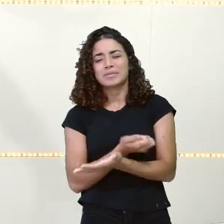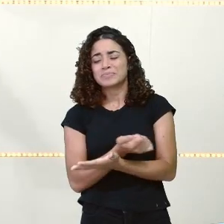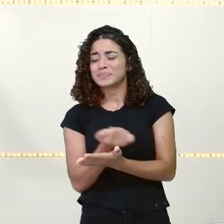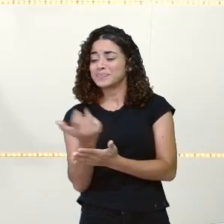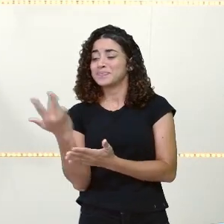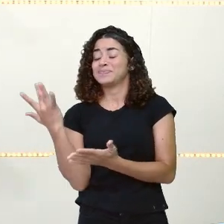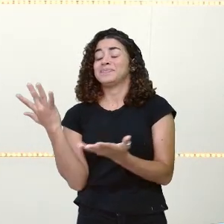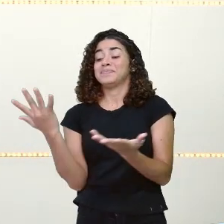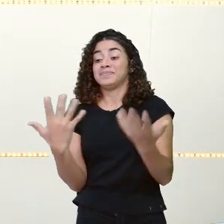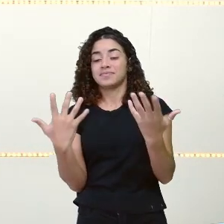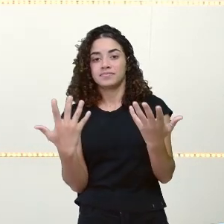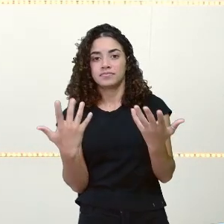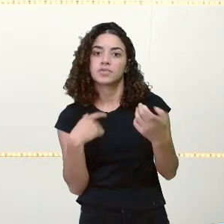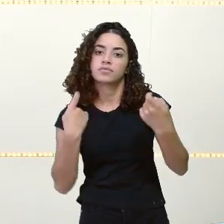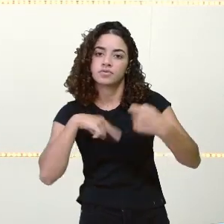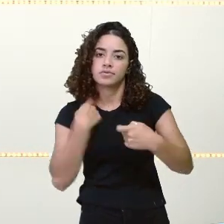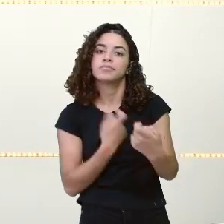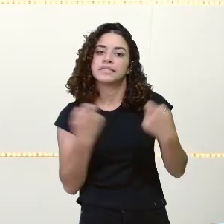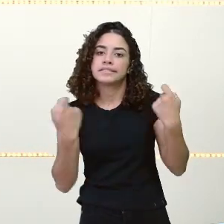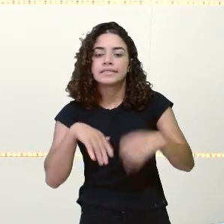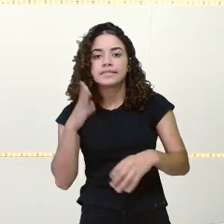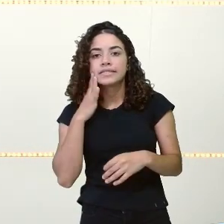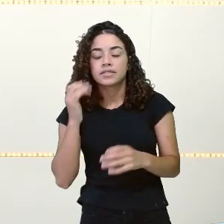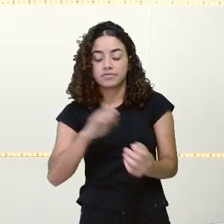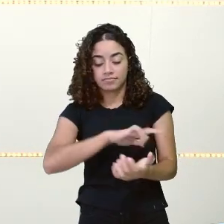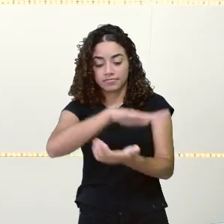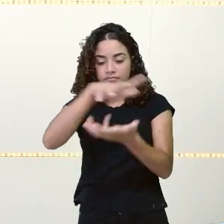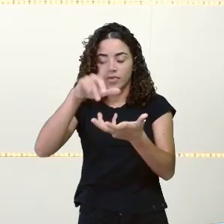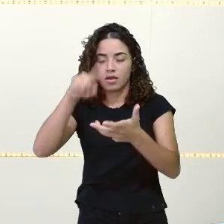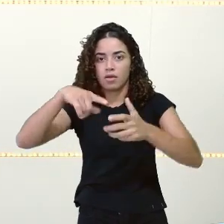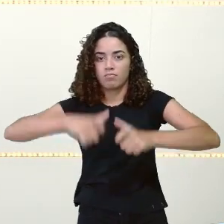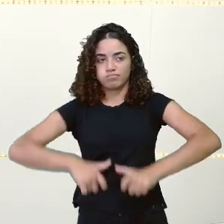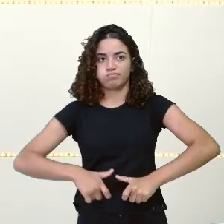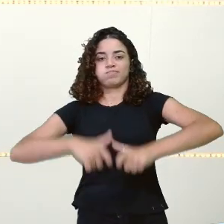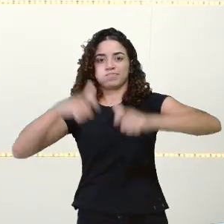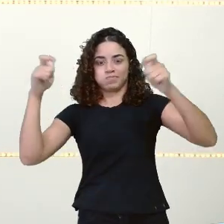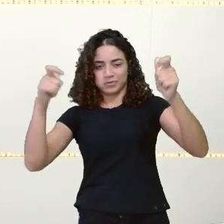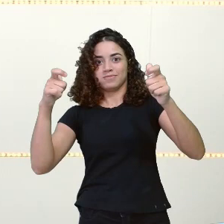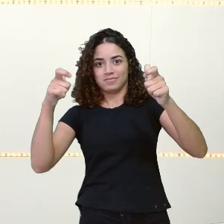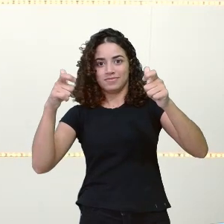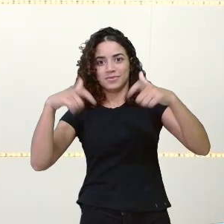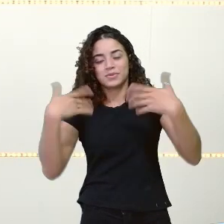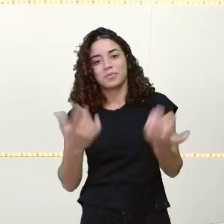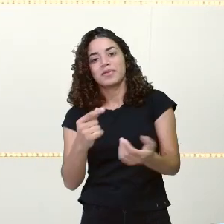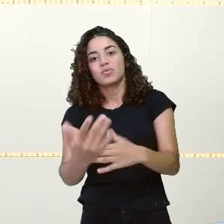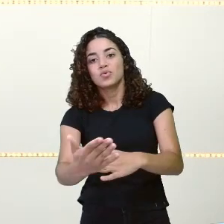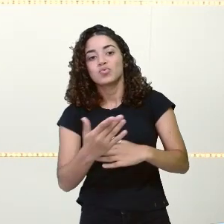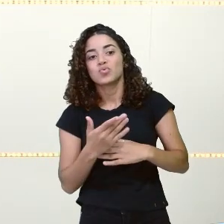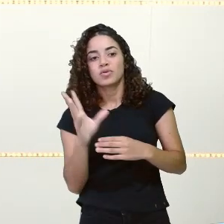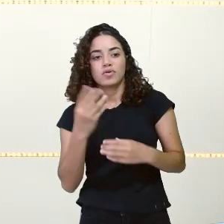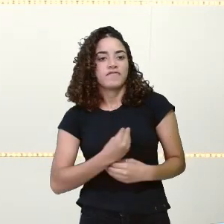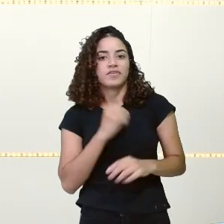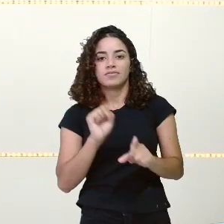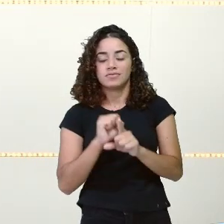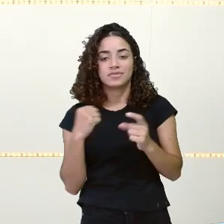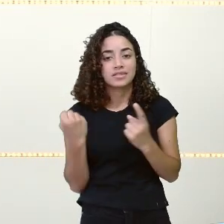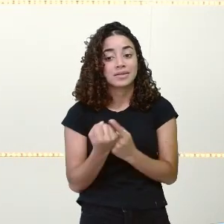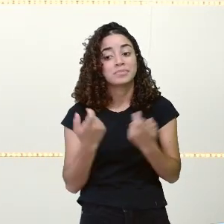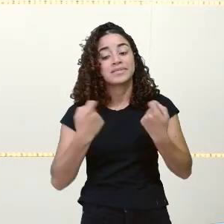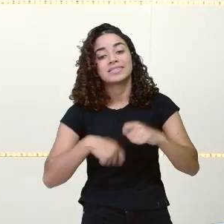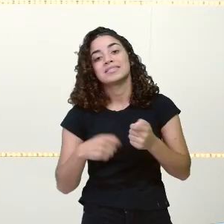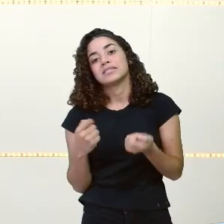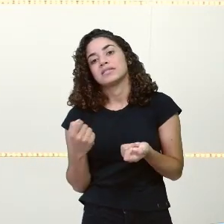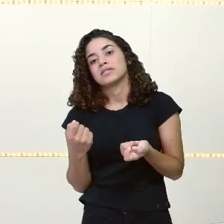que o globo da gente é enorme. E para facilitar a nossa vida na sociedade, foi necessário fazer